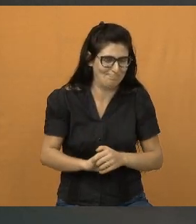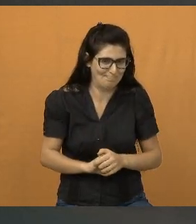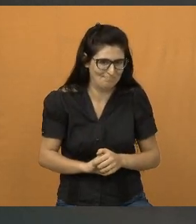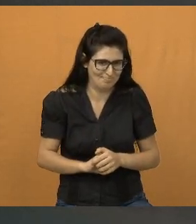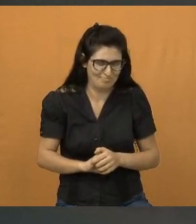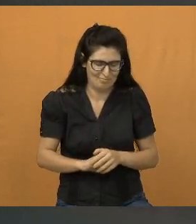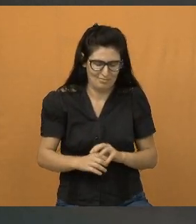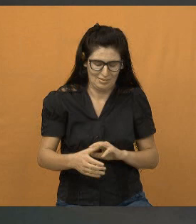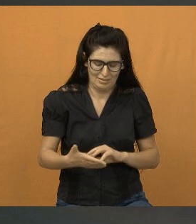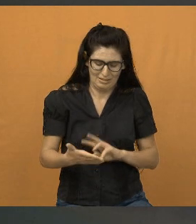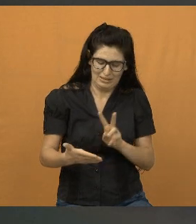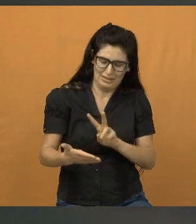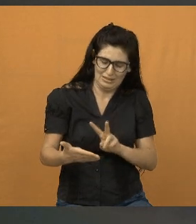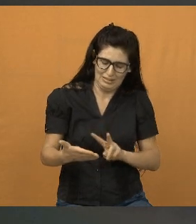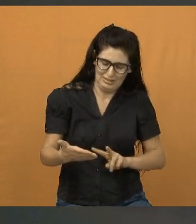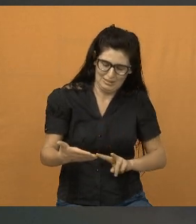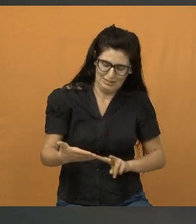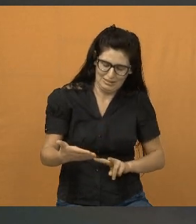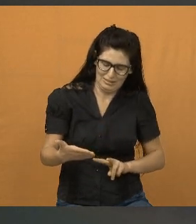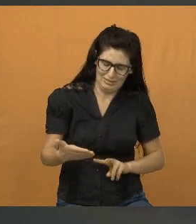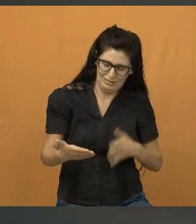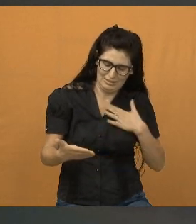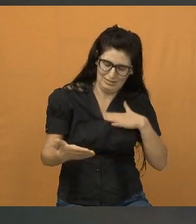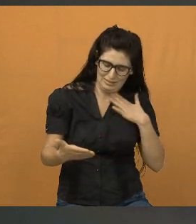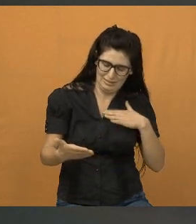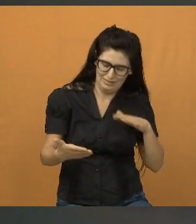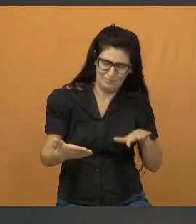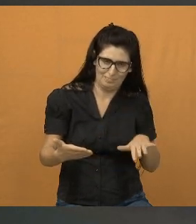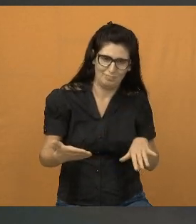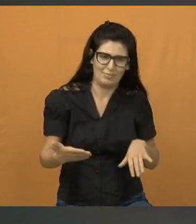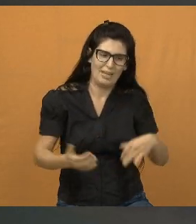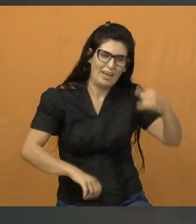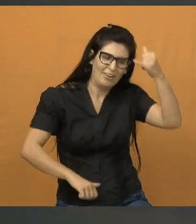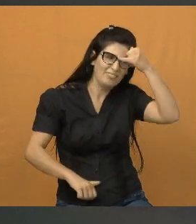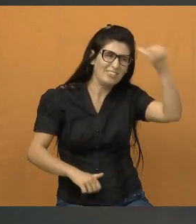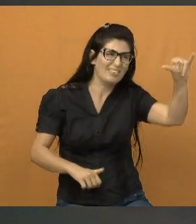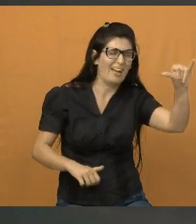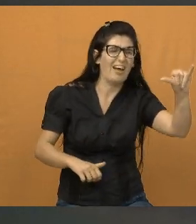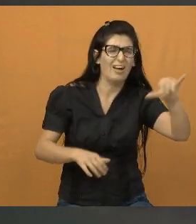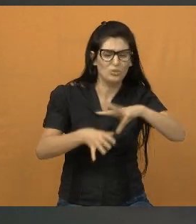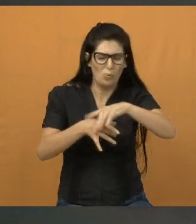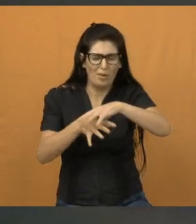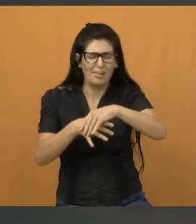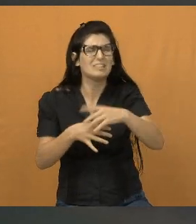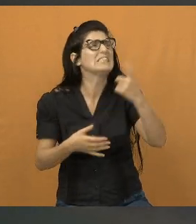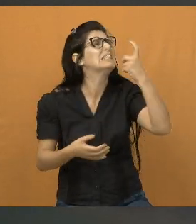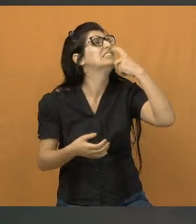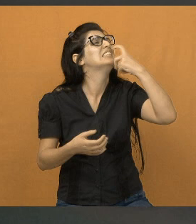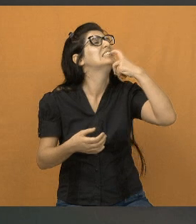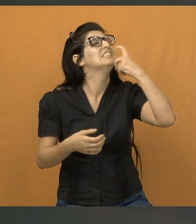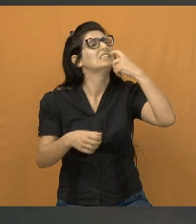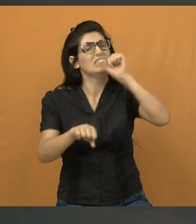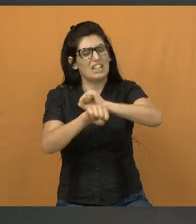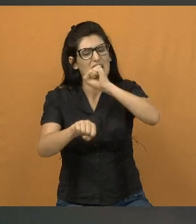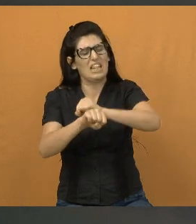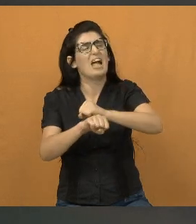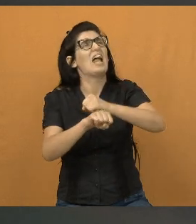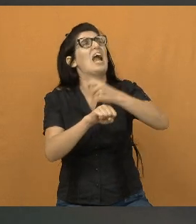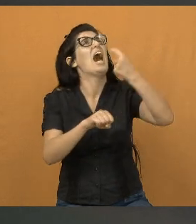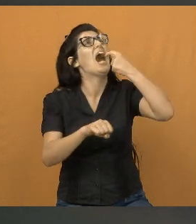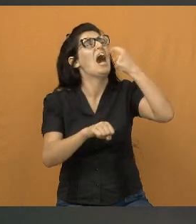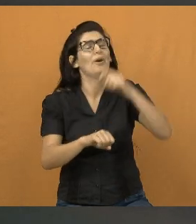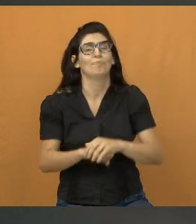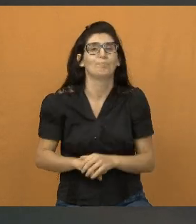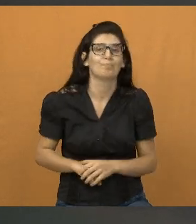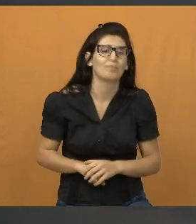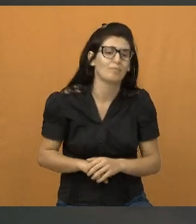Aqui, por exemplo, na campanha de prevenção bucal, nós tivemos várias ações